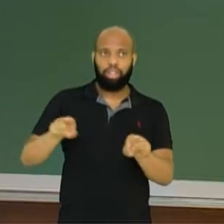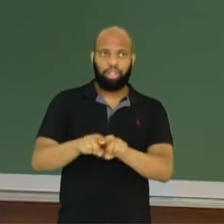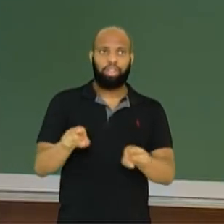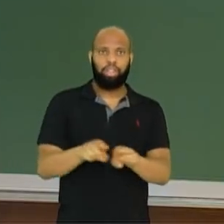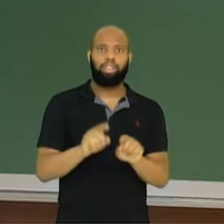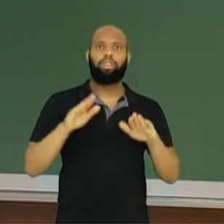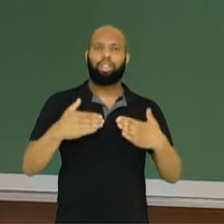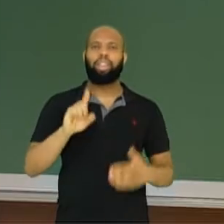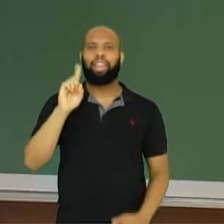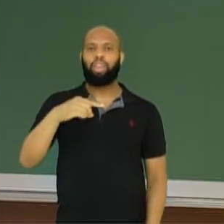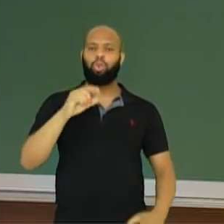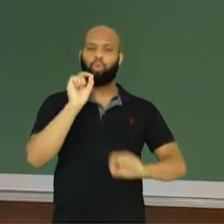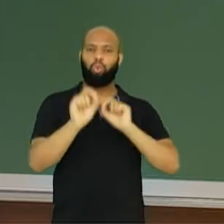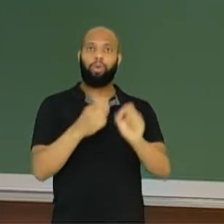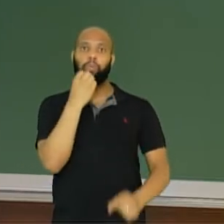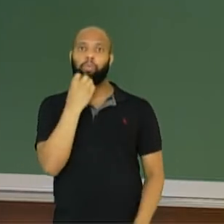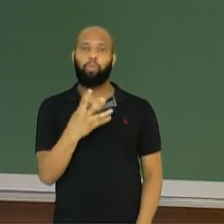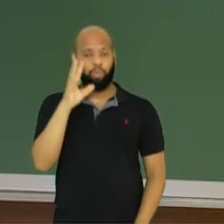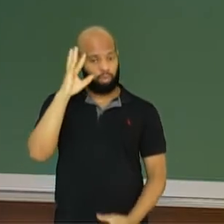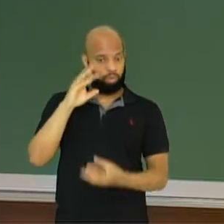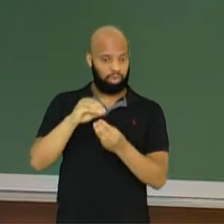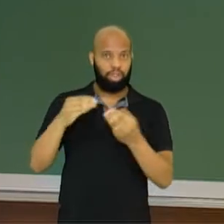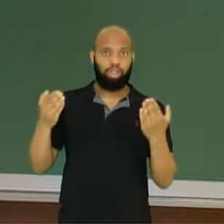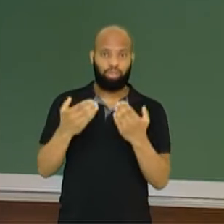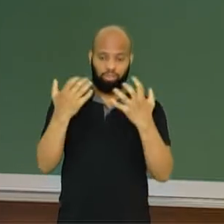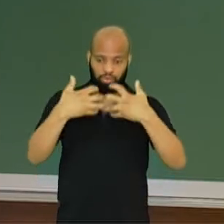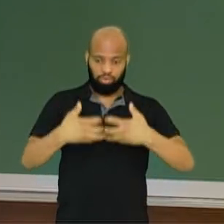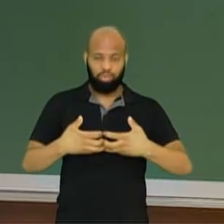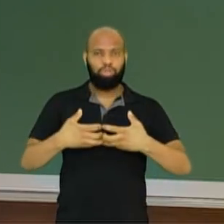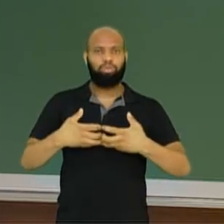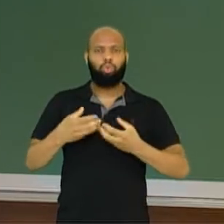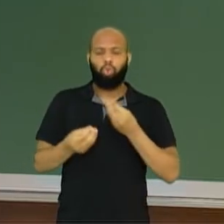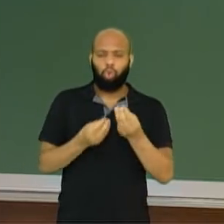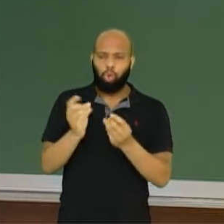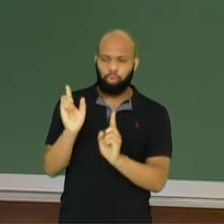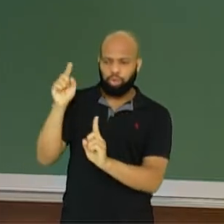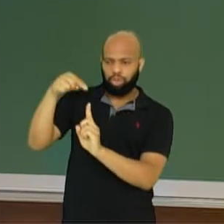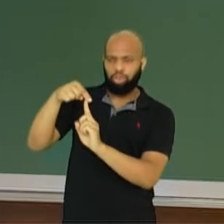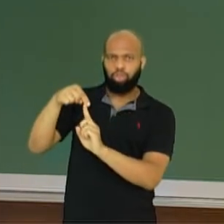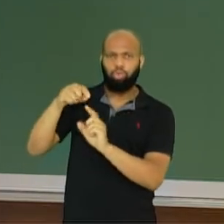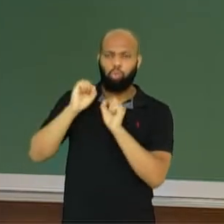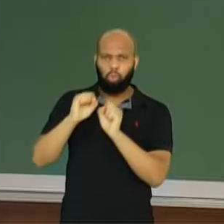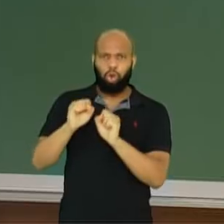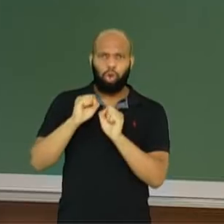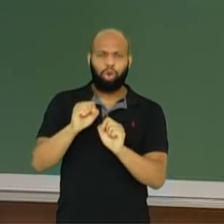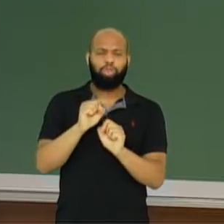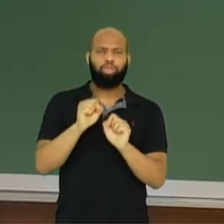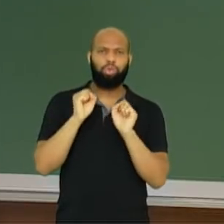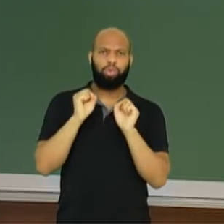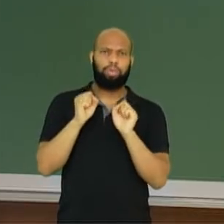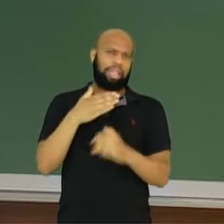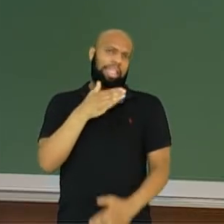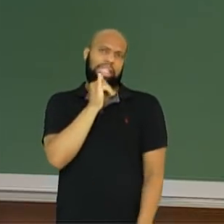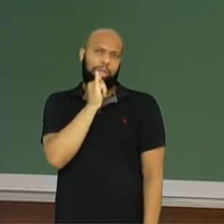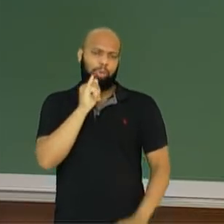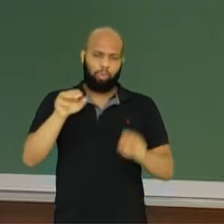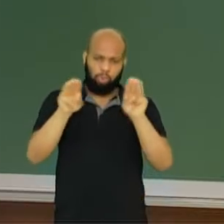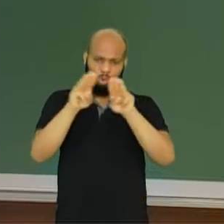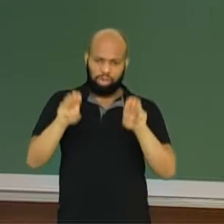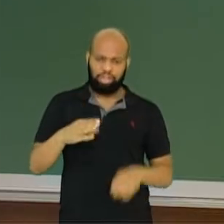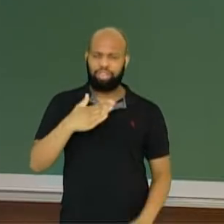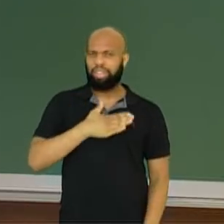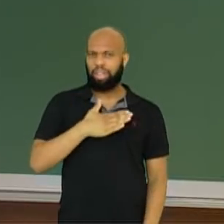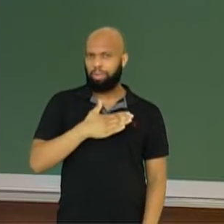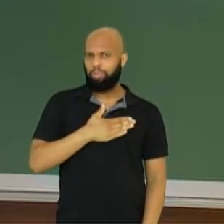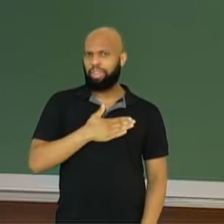parte bacana de nós entendermos essa função da história. Professor, pode ser o patrimônio, pode ser o museu da minha cidade? Posso fazer